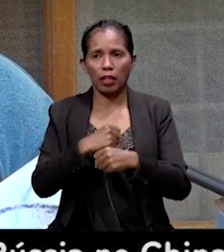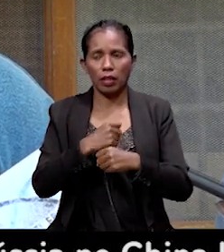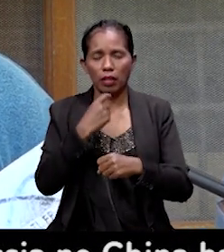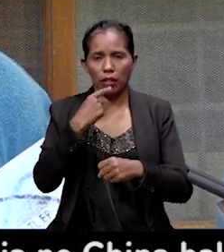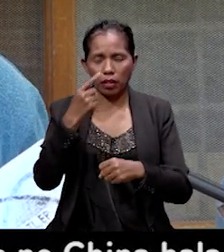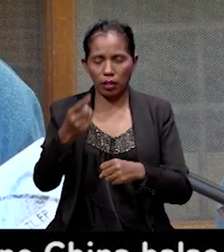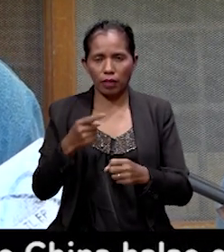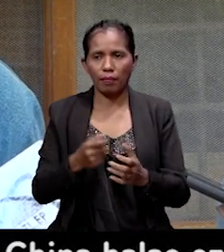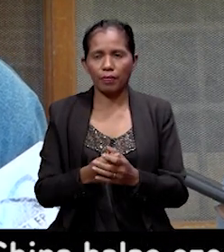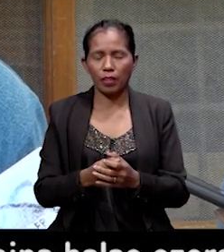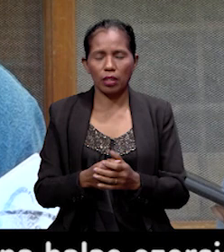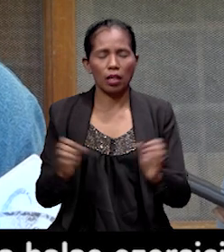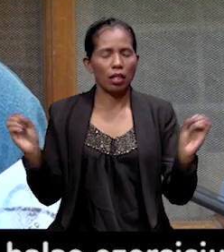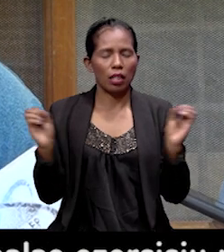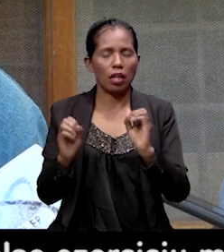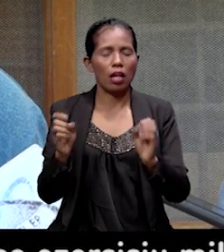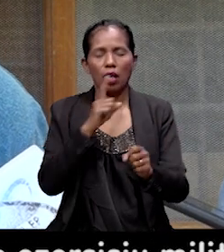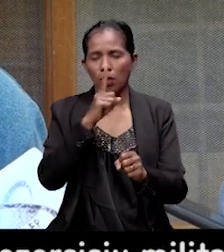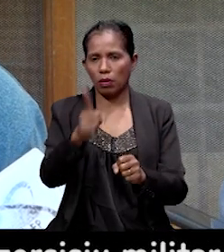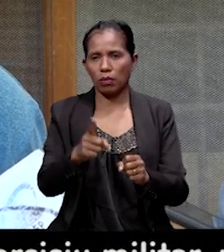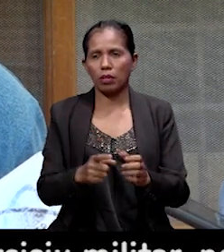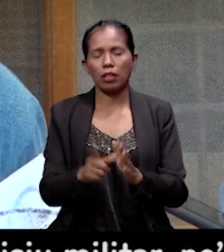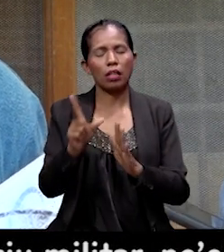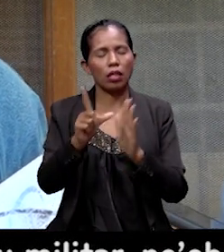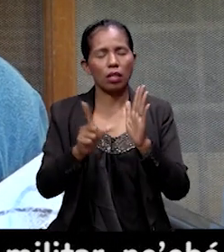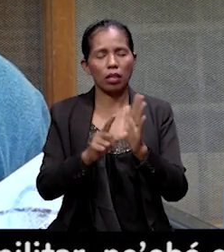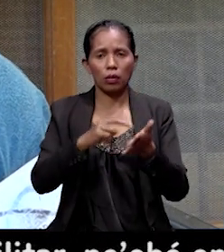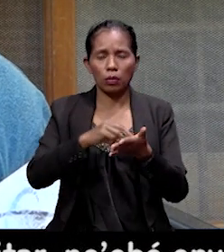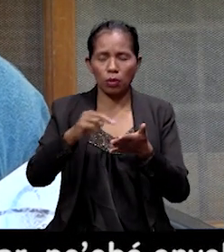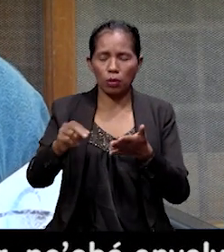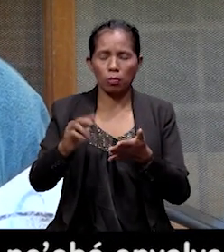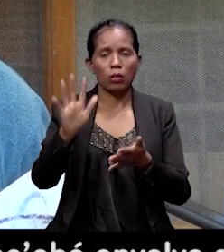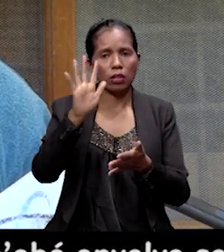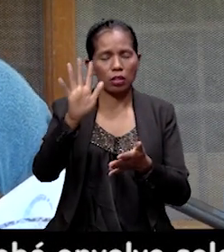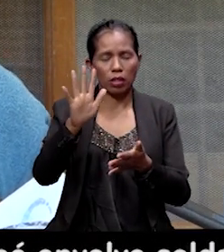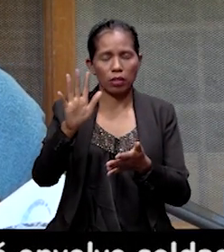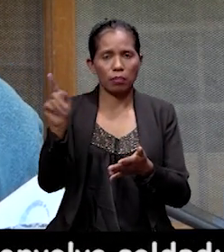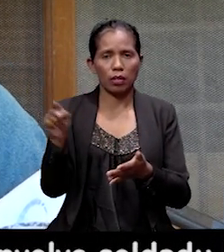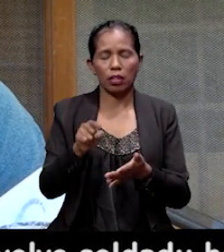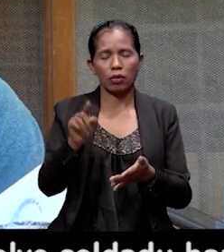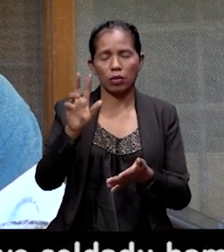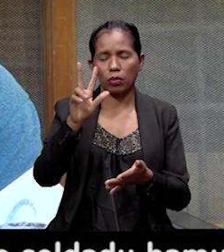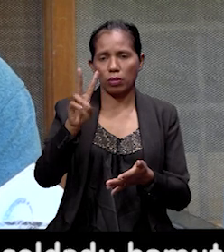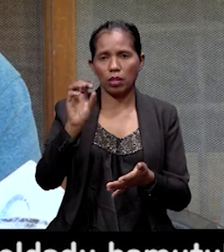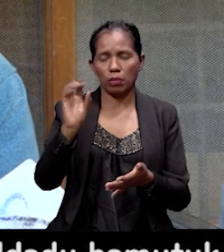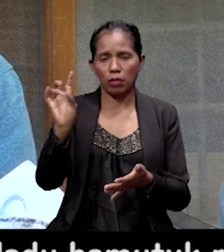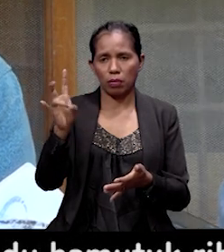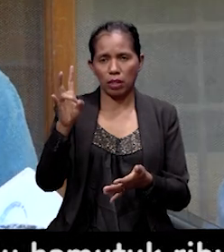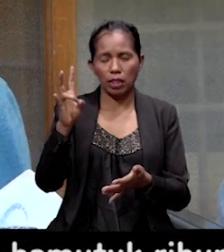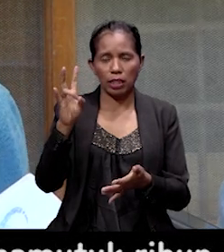considerado ilegal, porque lei nr. 5 barra 2017 ini nia disposição